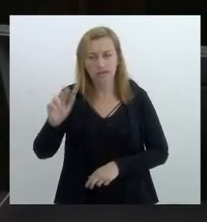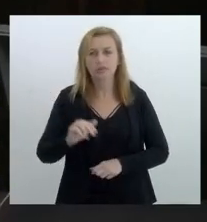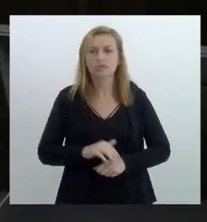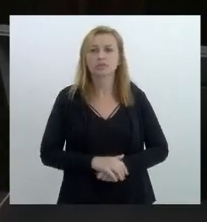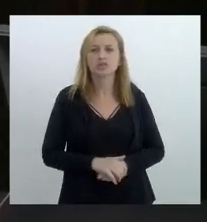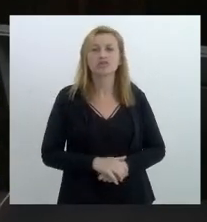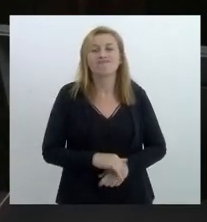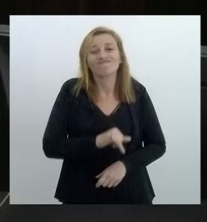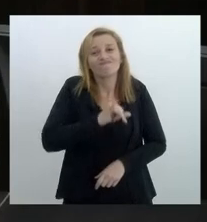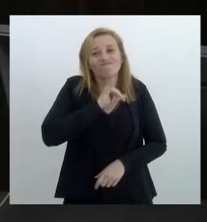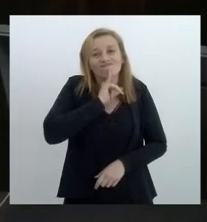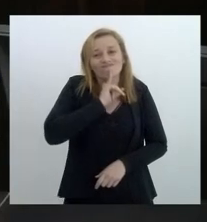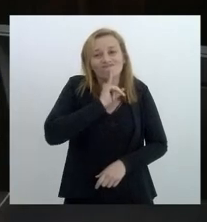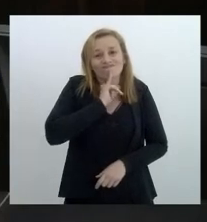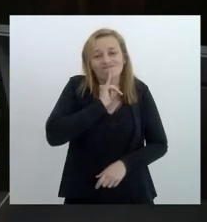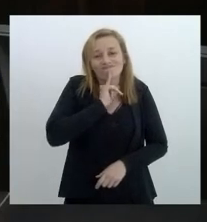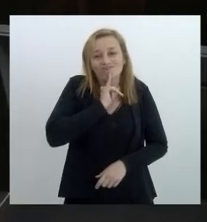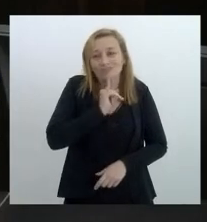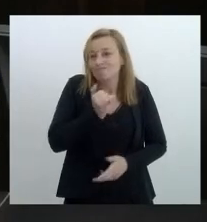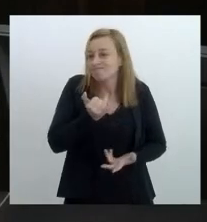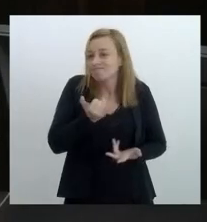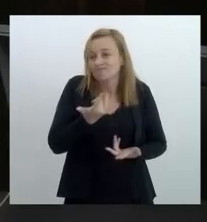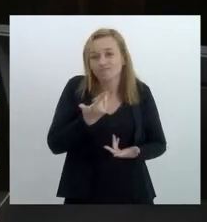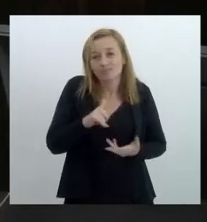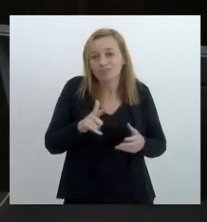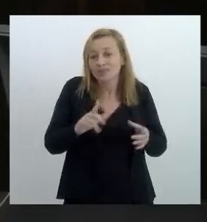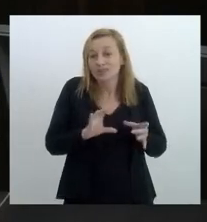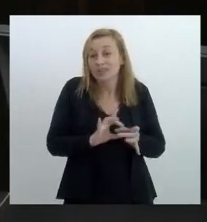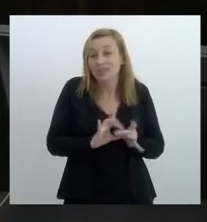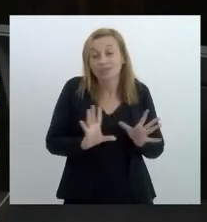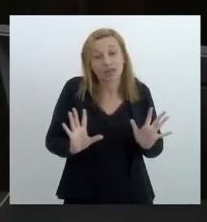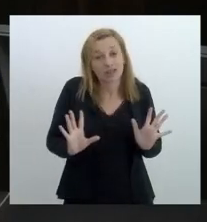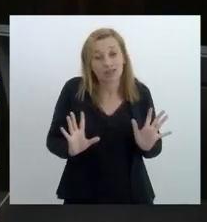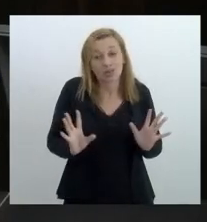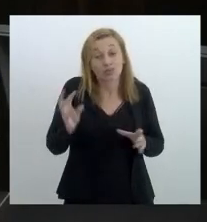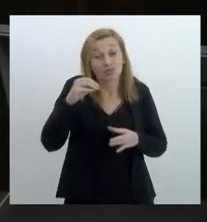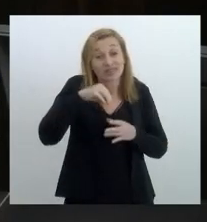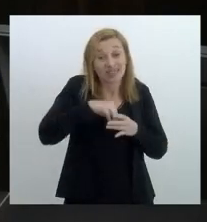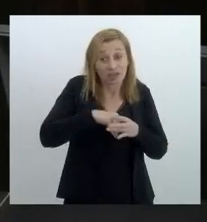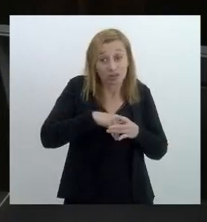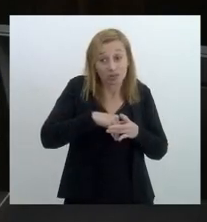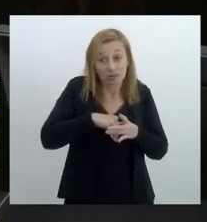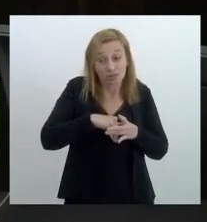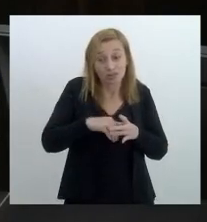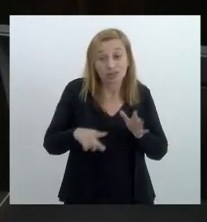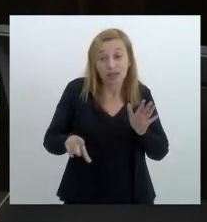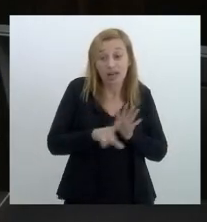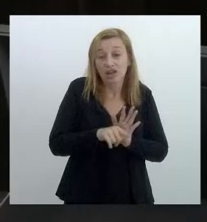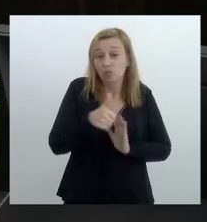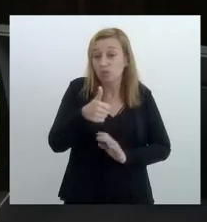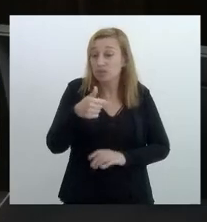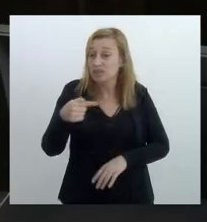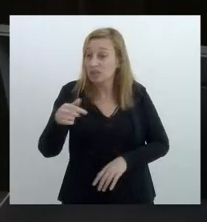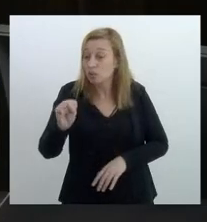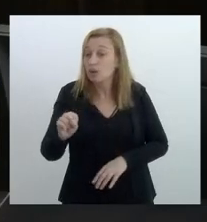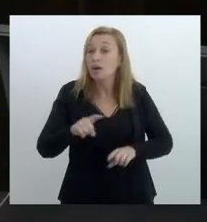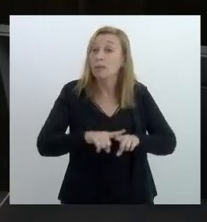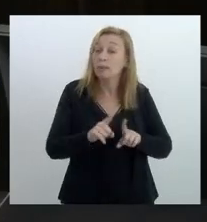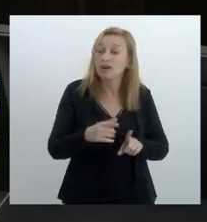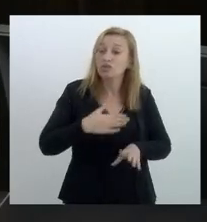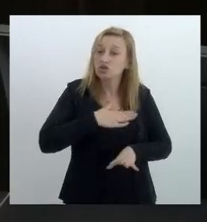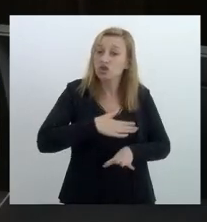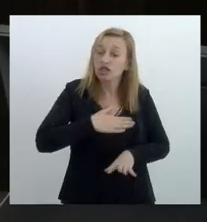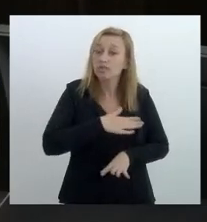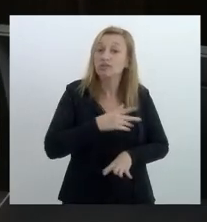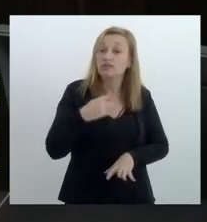infelizmente, a gente não tem essa permissão dentro da, da Lei 178, mas gostaríamos de